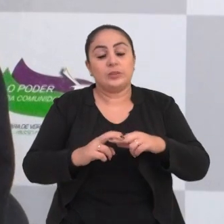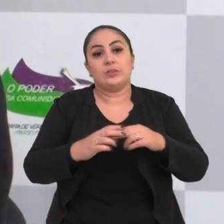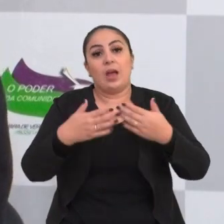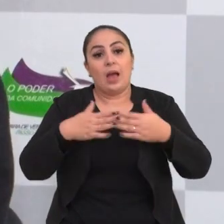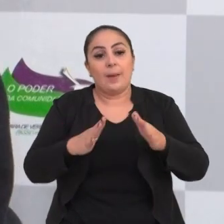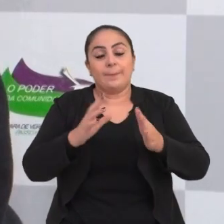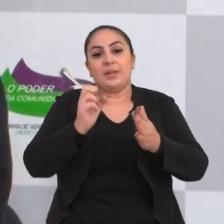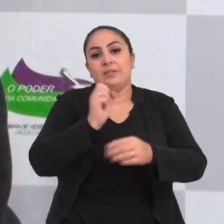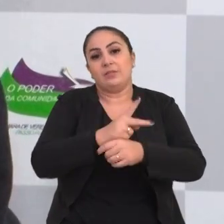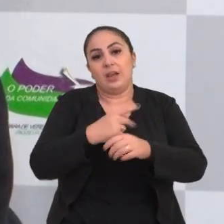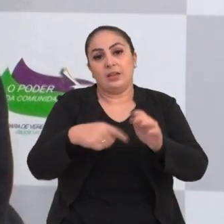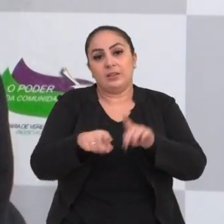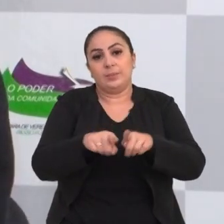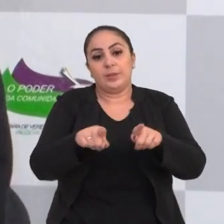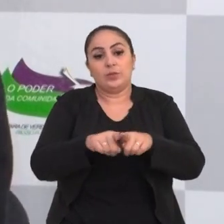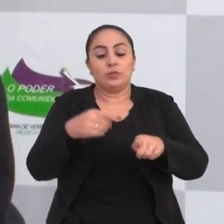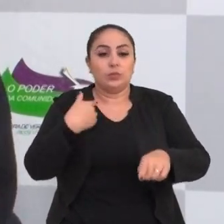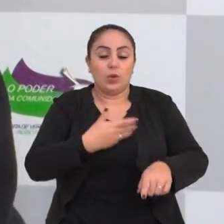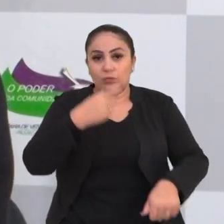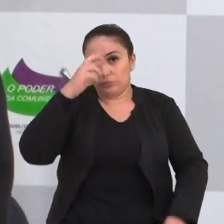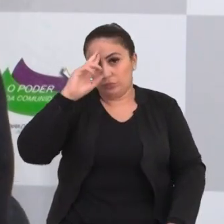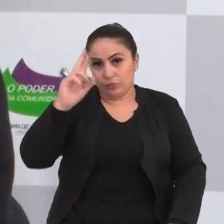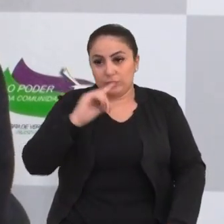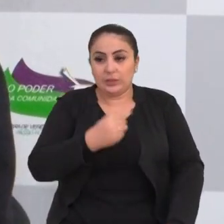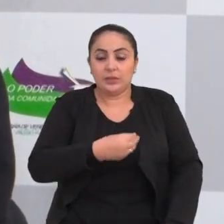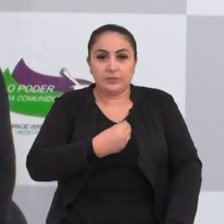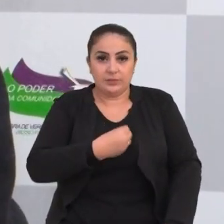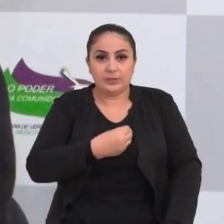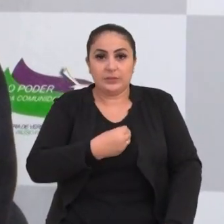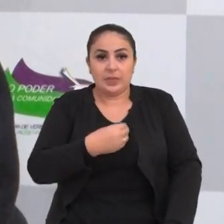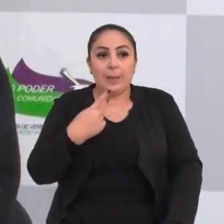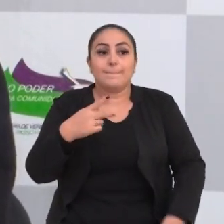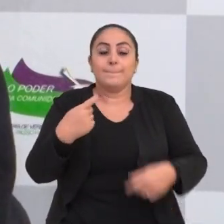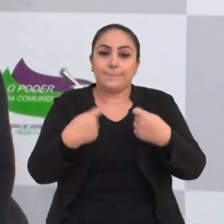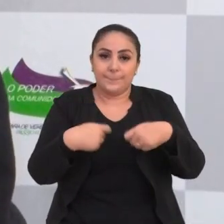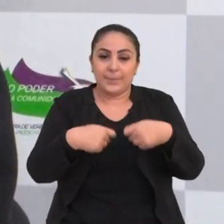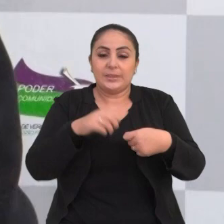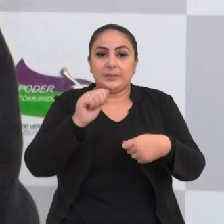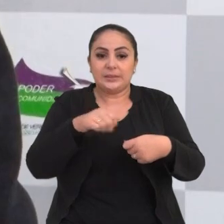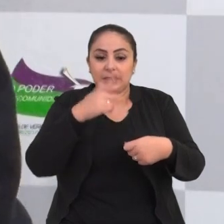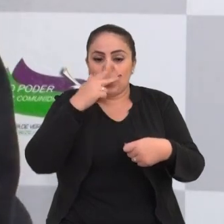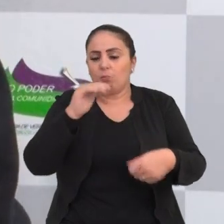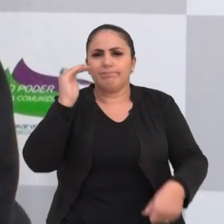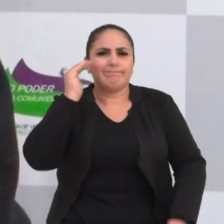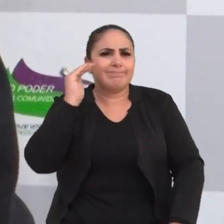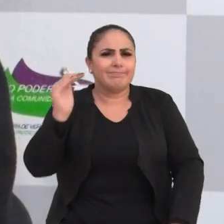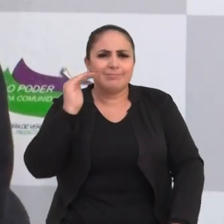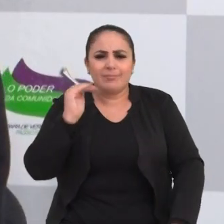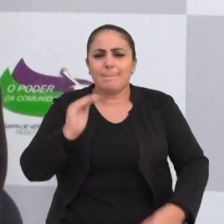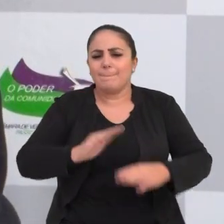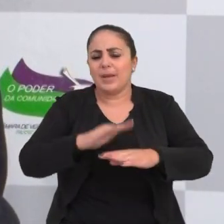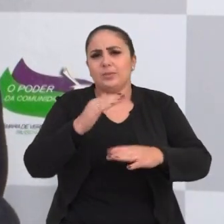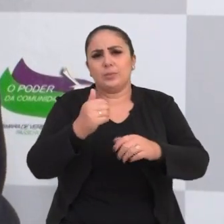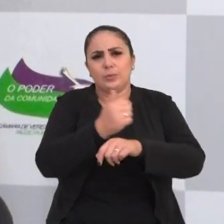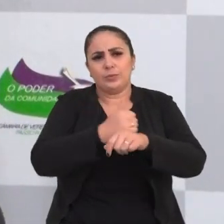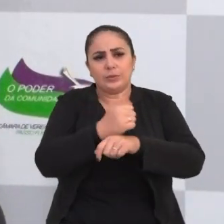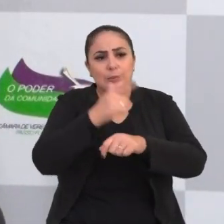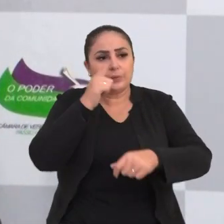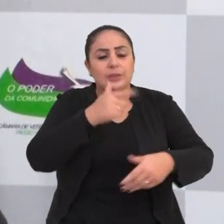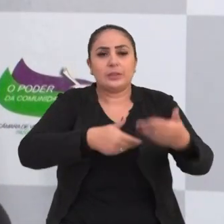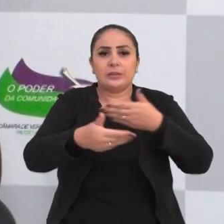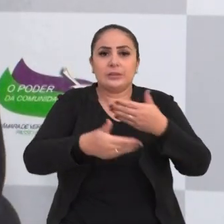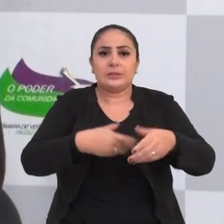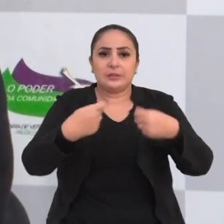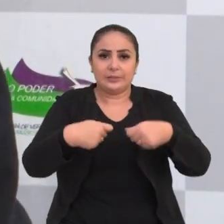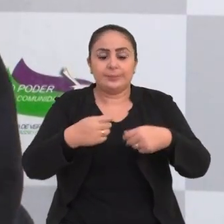isso abre vaga e o nosso diretor lá precisa, tranquilamente, de mais profissionais para ir